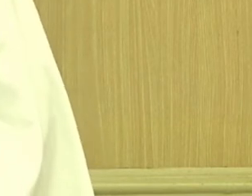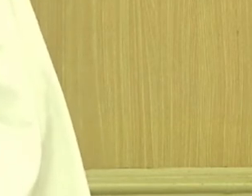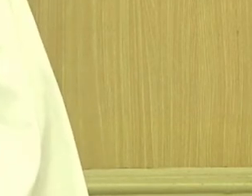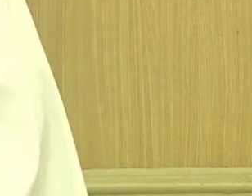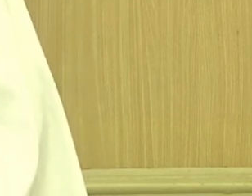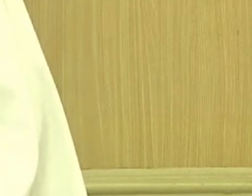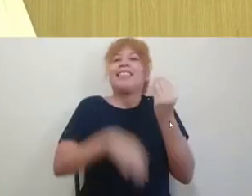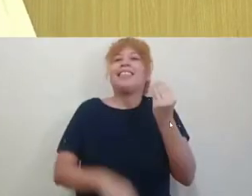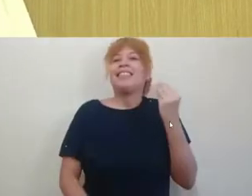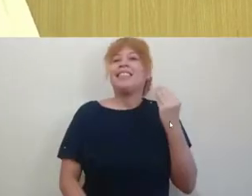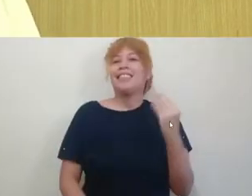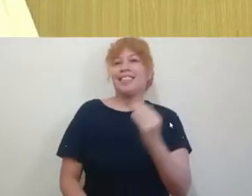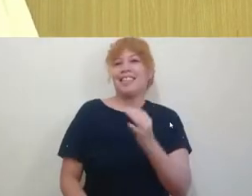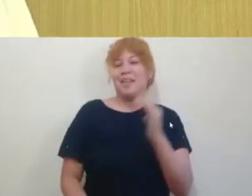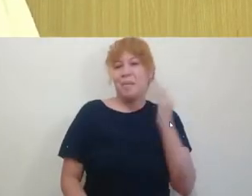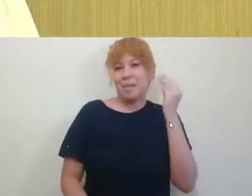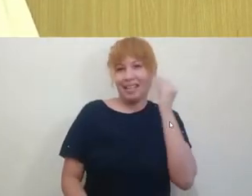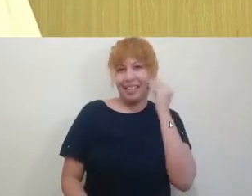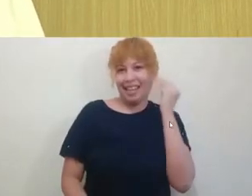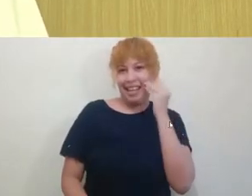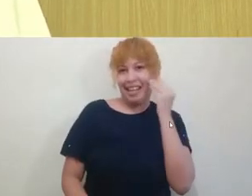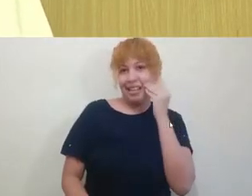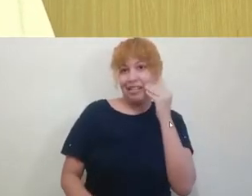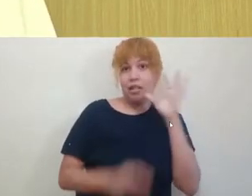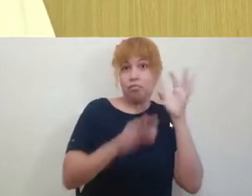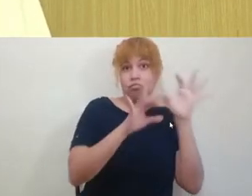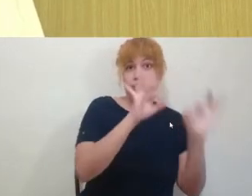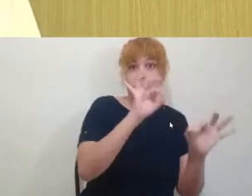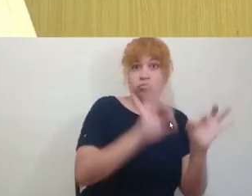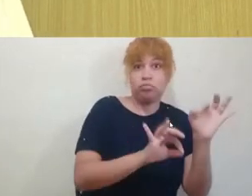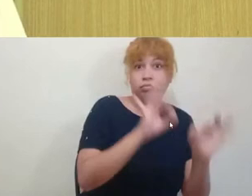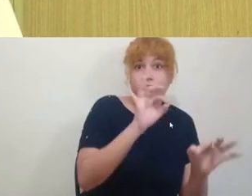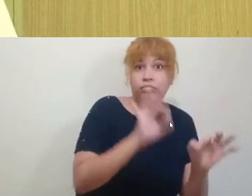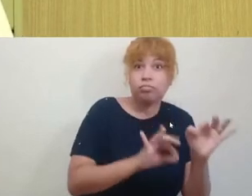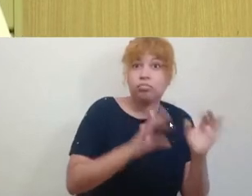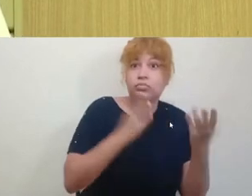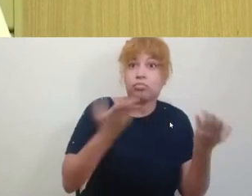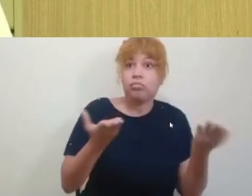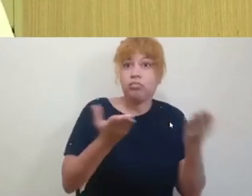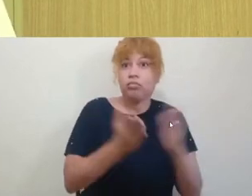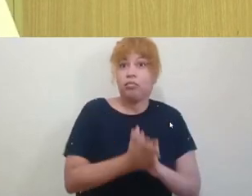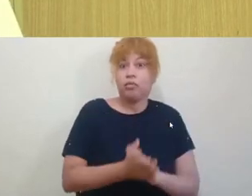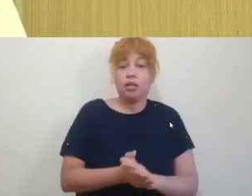aumentando o crescimento, a produção, os bens e serviços, porque nós não temos